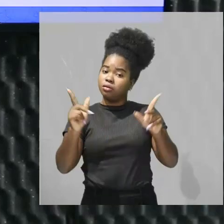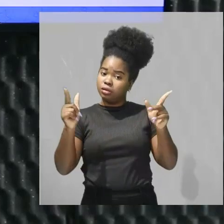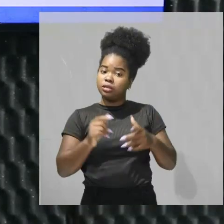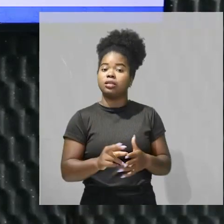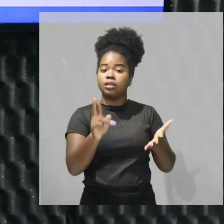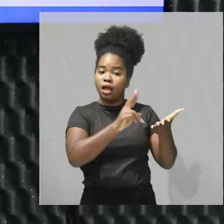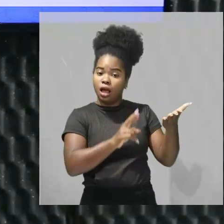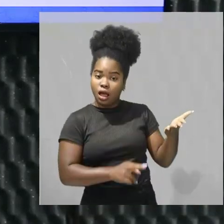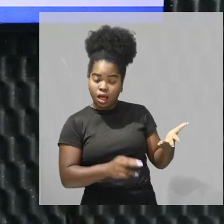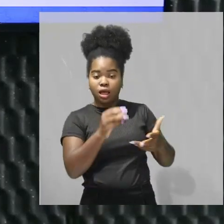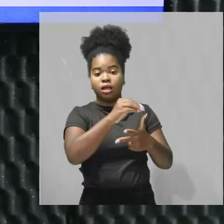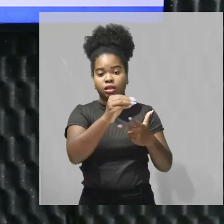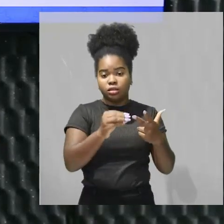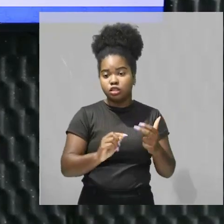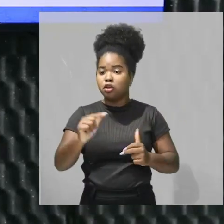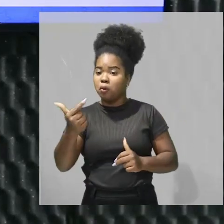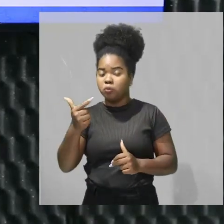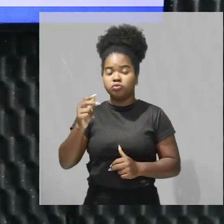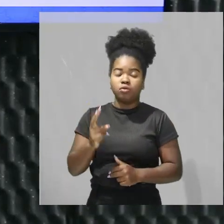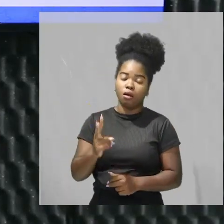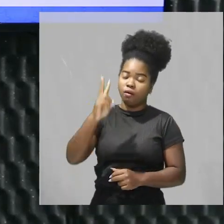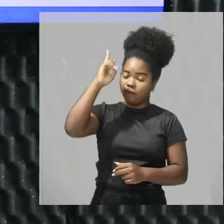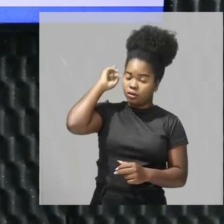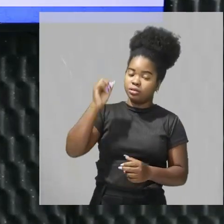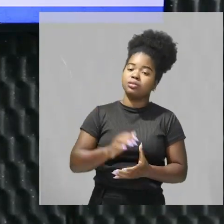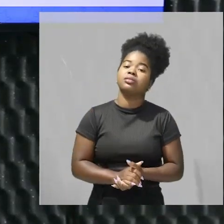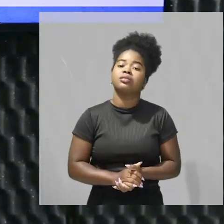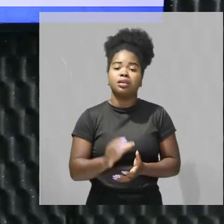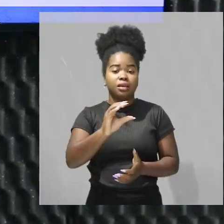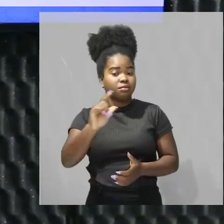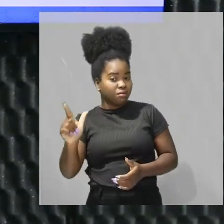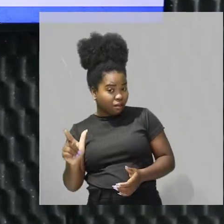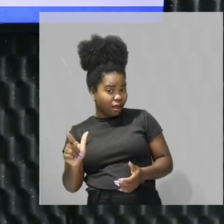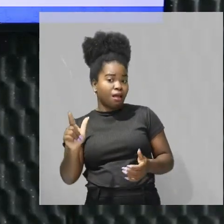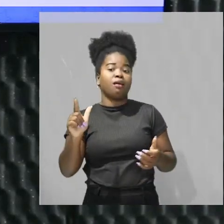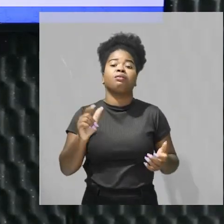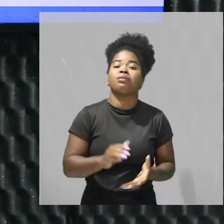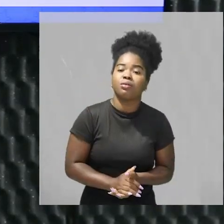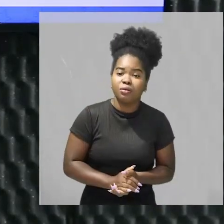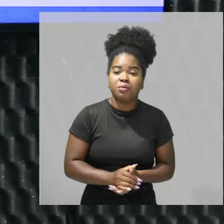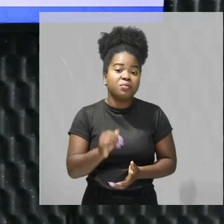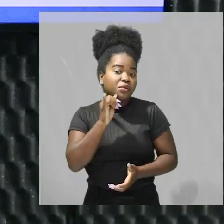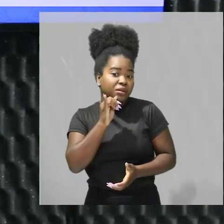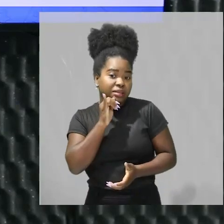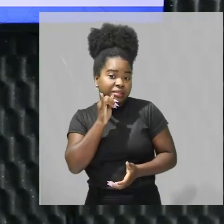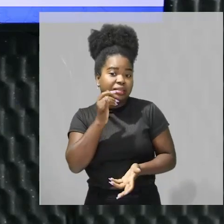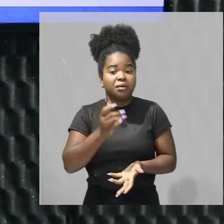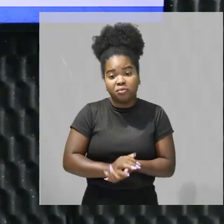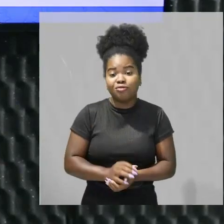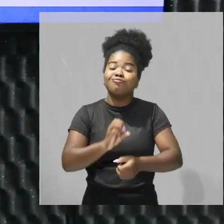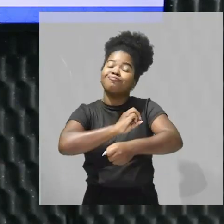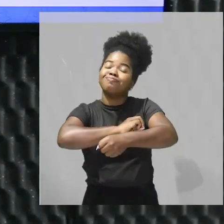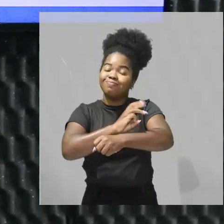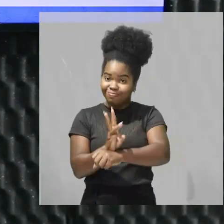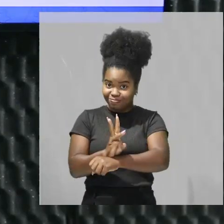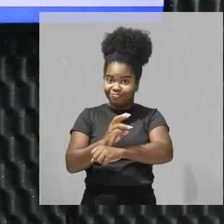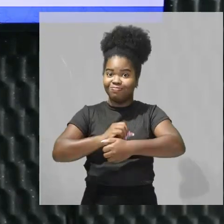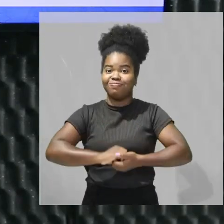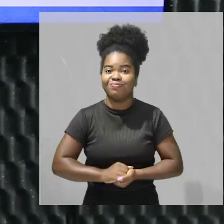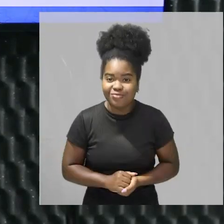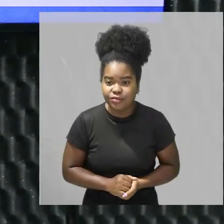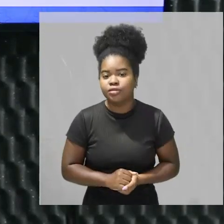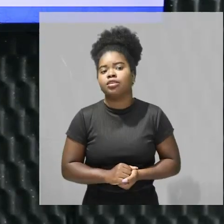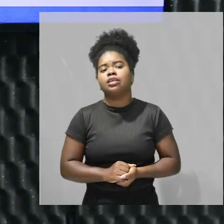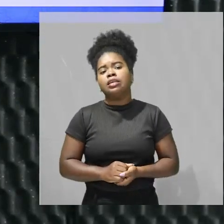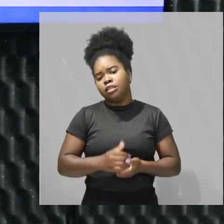do Enem e outros vestibulares, né? Inclusive o próprio vestibular daqui do Maranhão, da UEMA, que é o PAIS. Então vamos ver